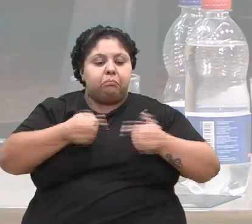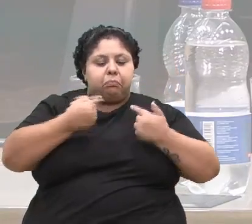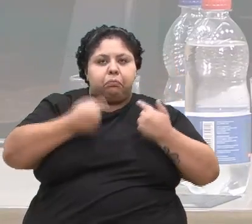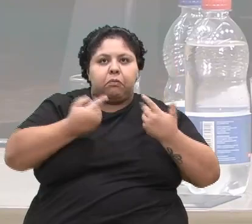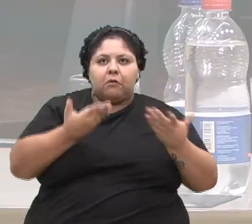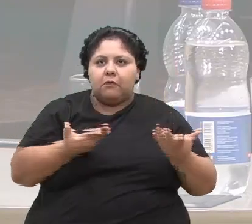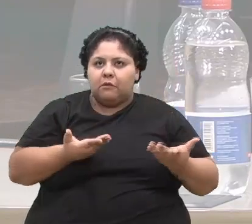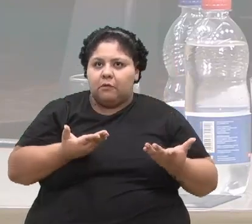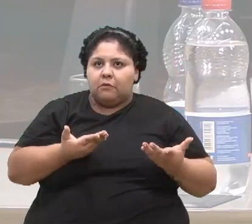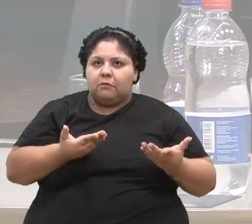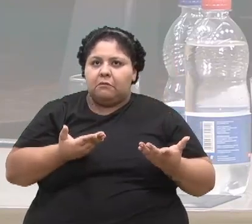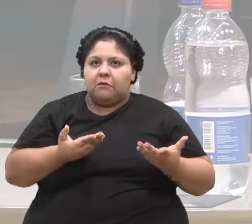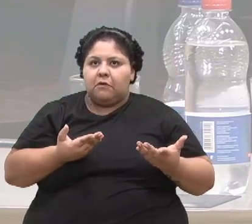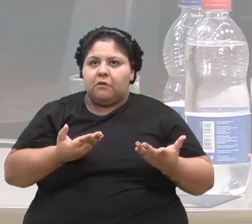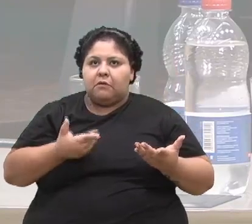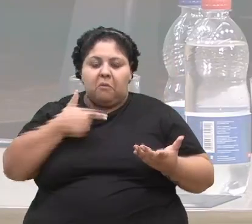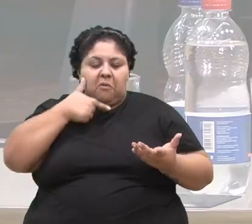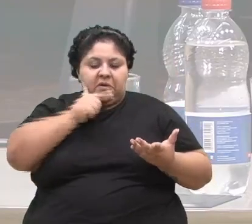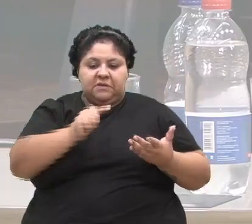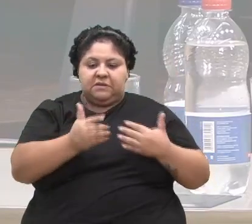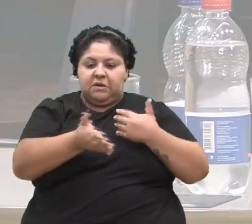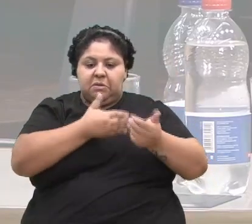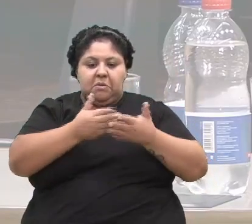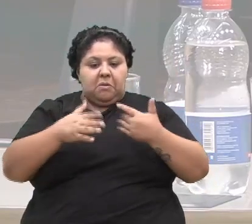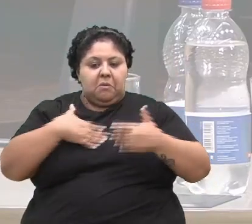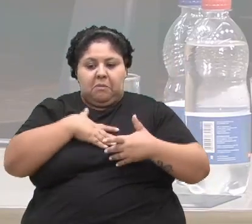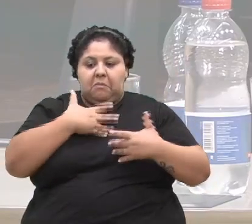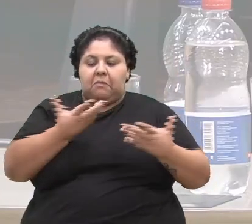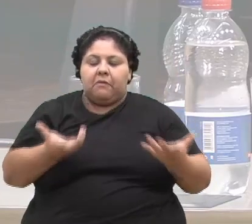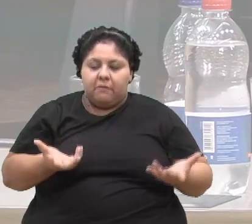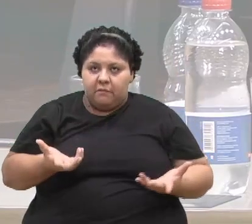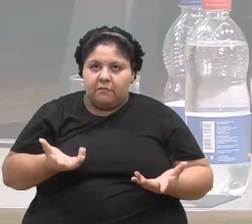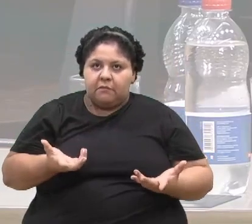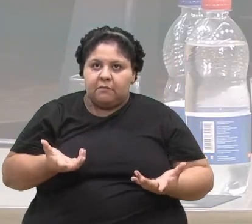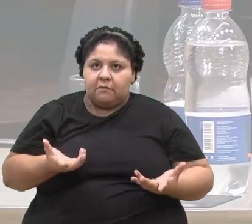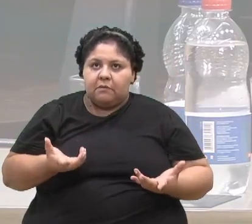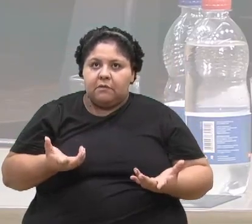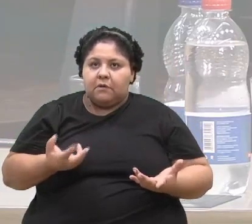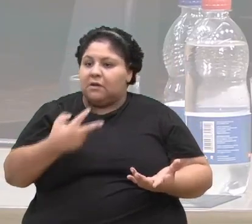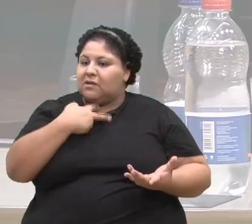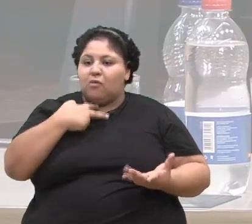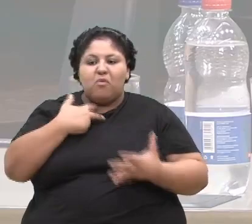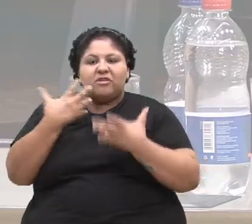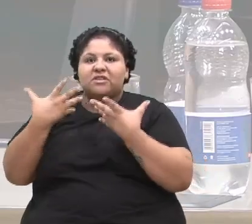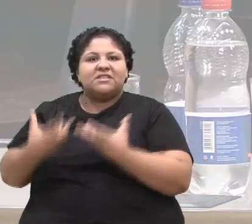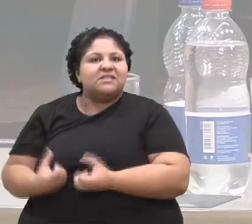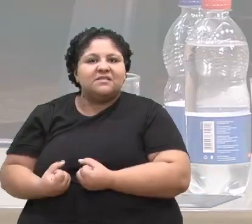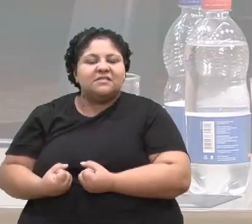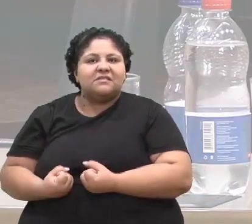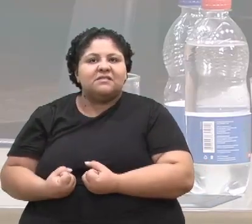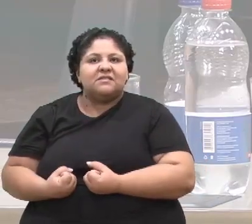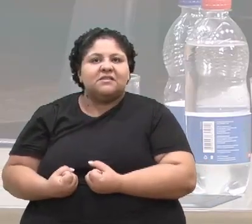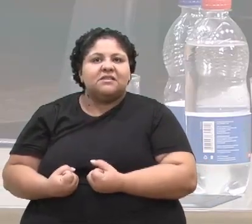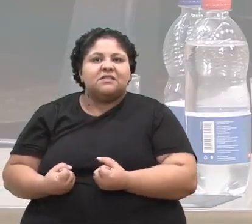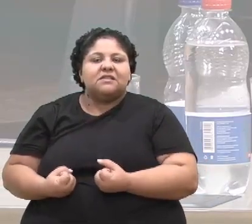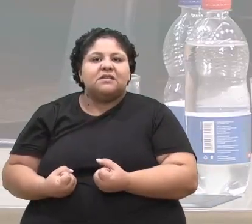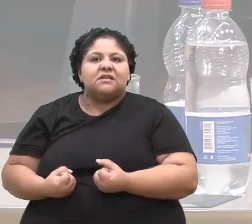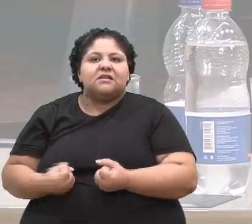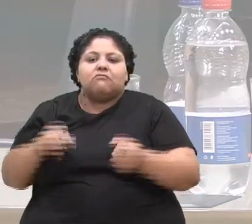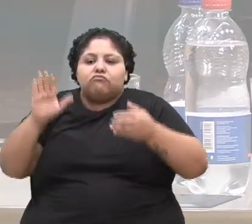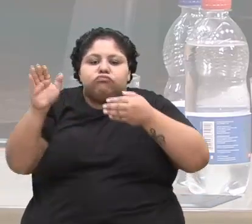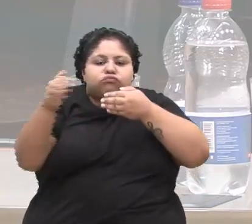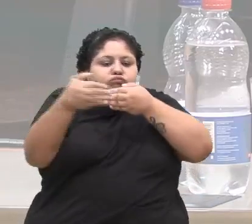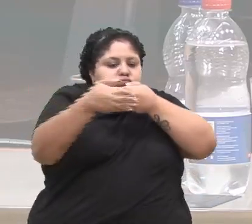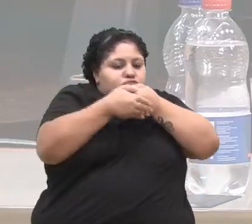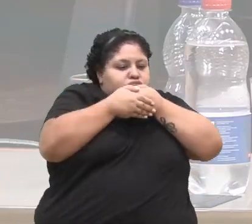é vencer a qualquer custo, né? É isso que a gente não pode admitir. É criar uma bolha e colocar essas pessoas